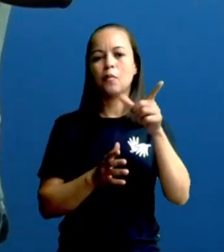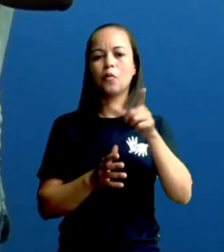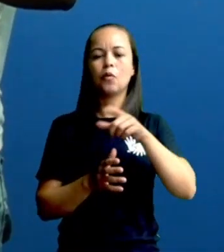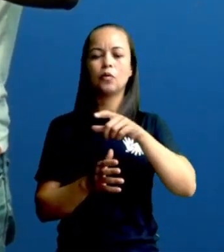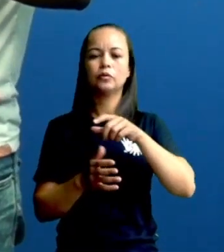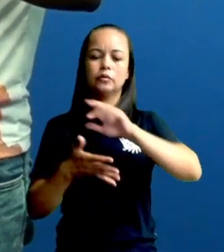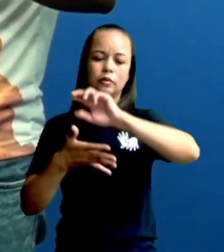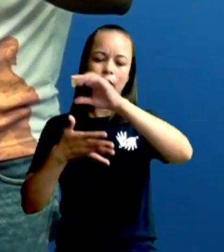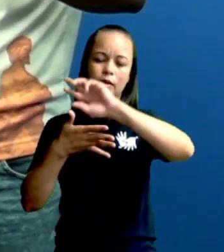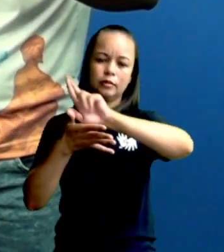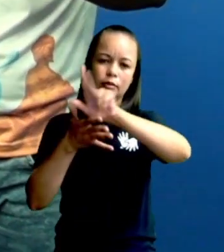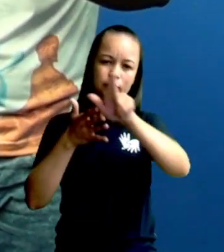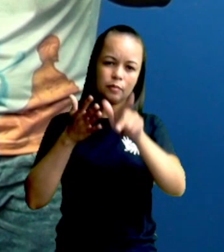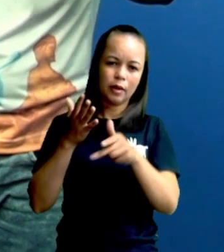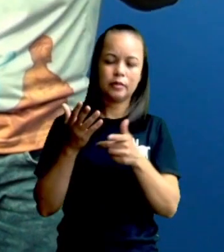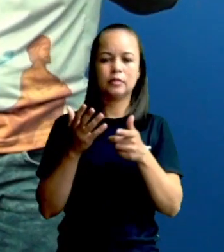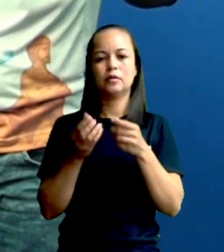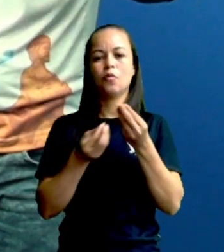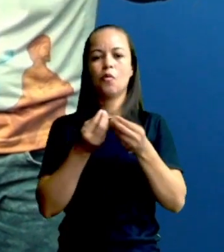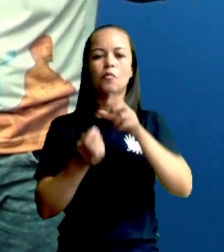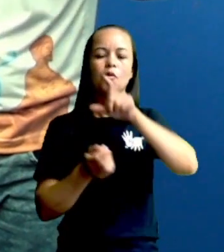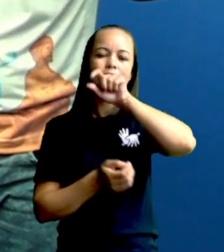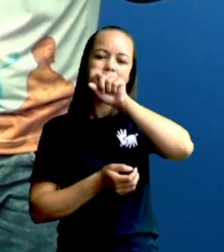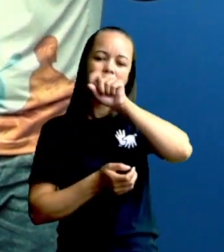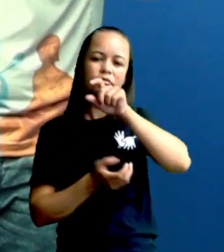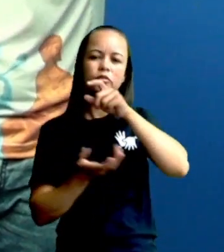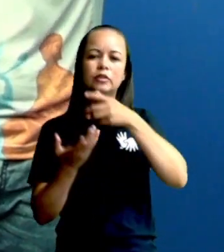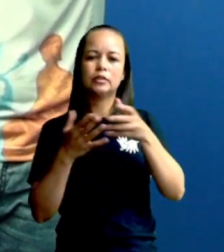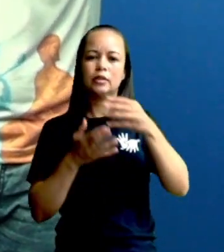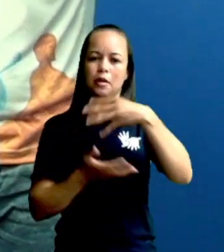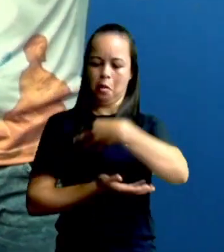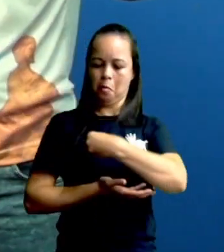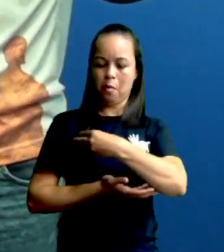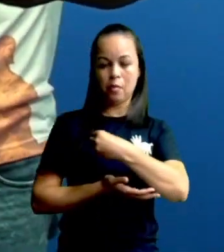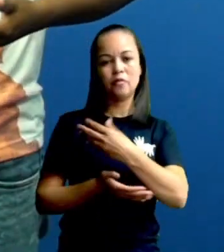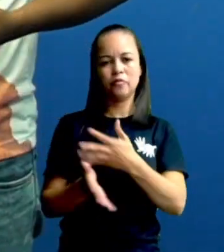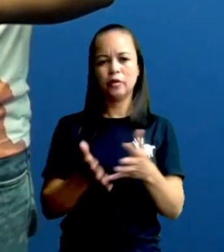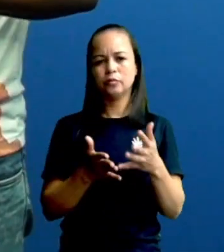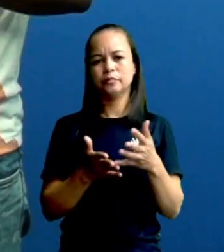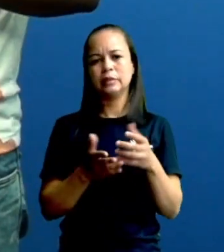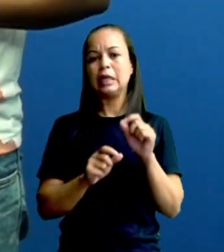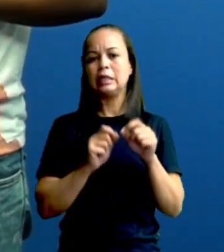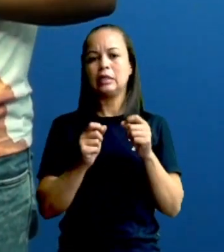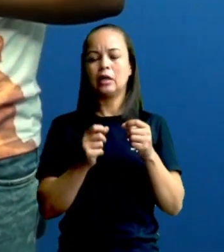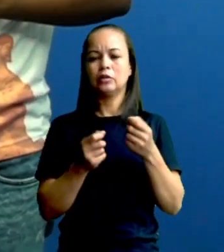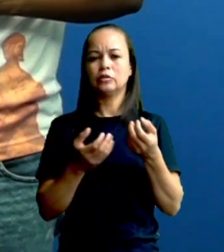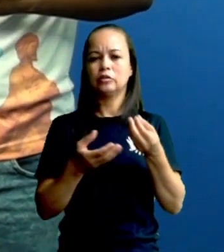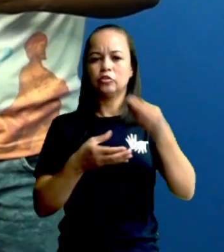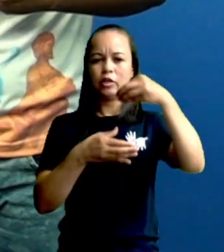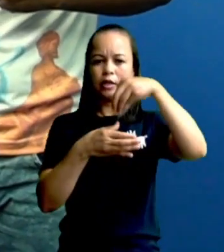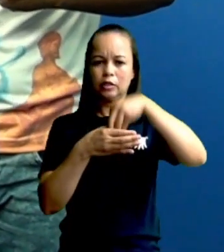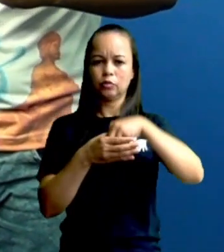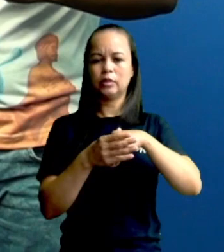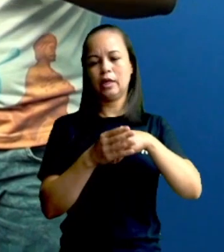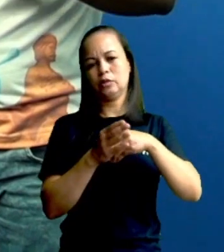como aves e mamíferos. Aves pondo ovos, claro, e mamíferos gerando filho dentro de